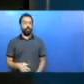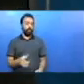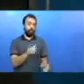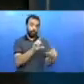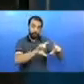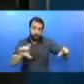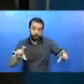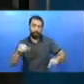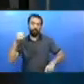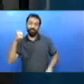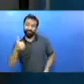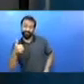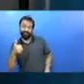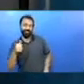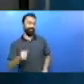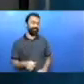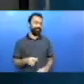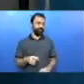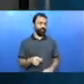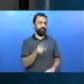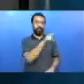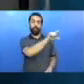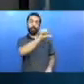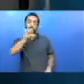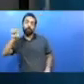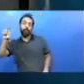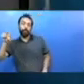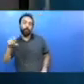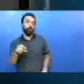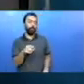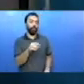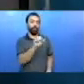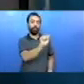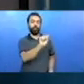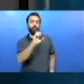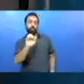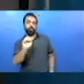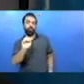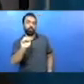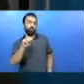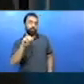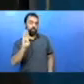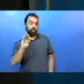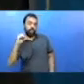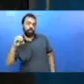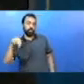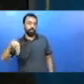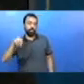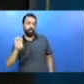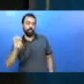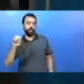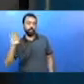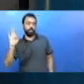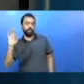palavra correta. Vamos ler as outras? Aqui está escrito, olhem, S com A, sa, bo, ne,